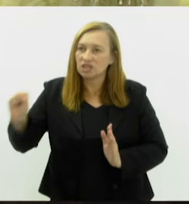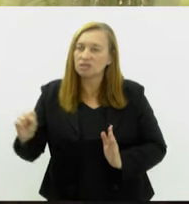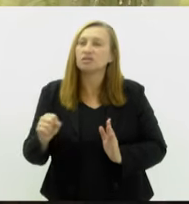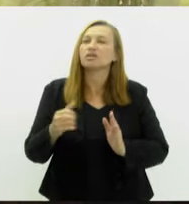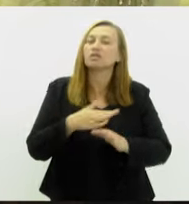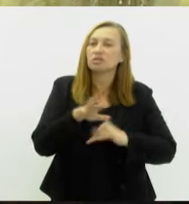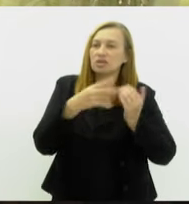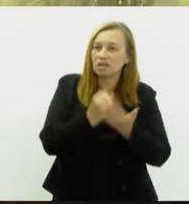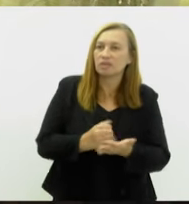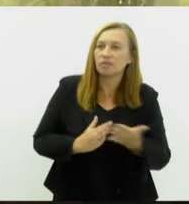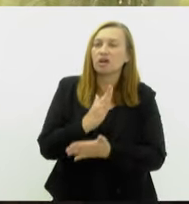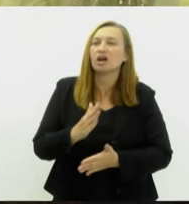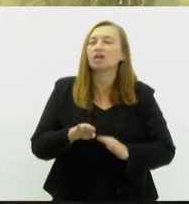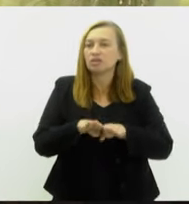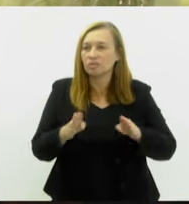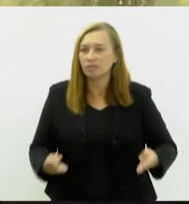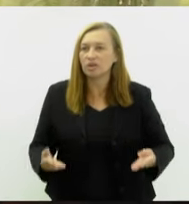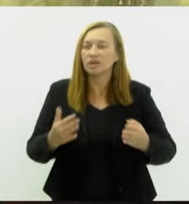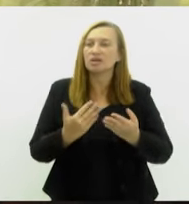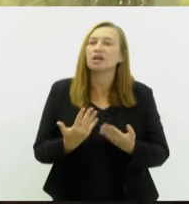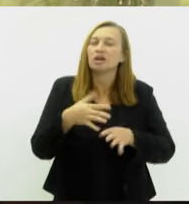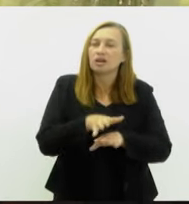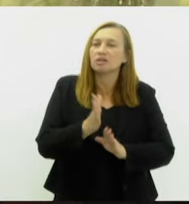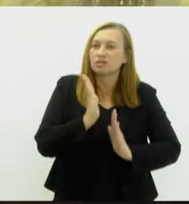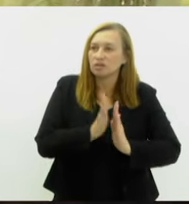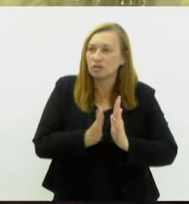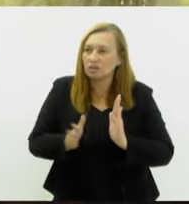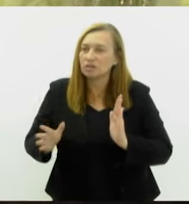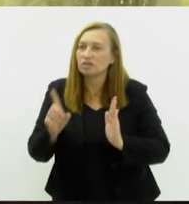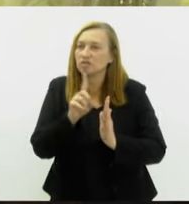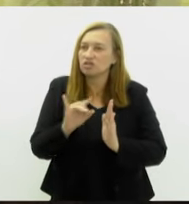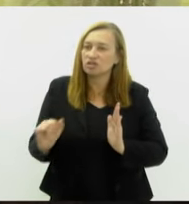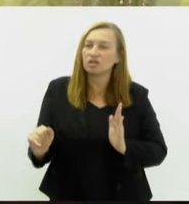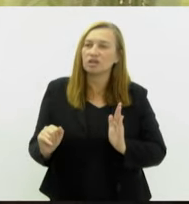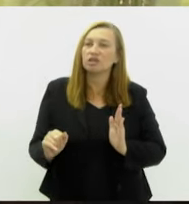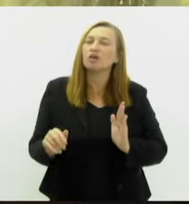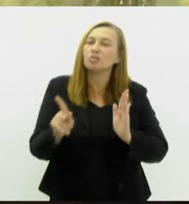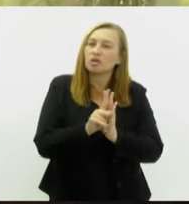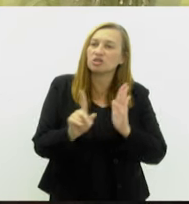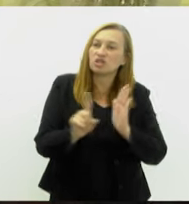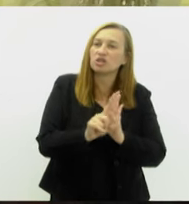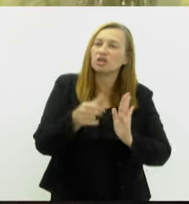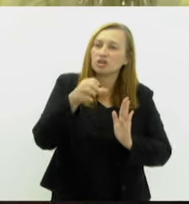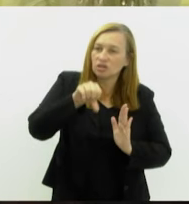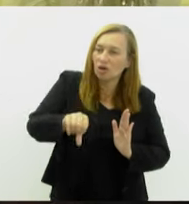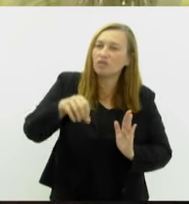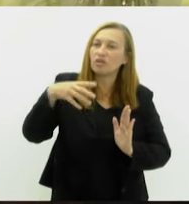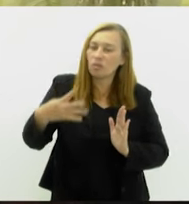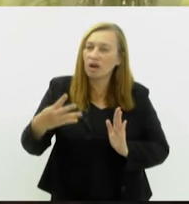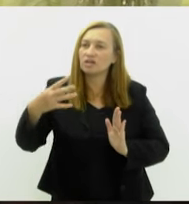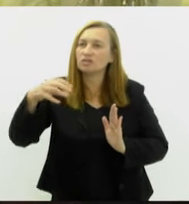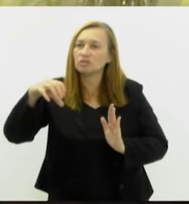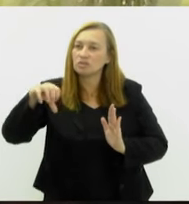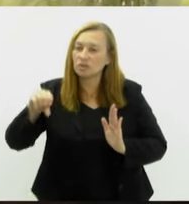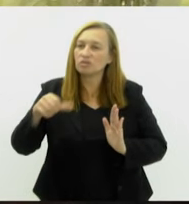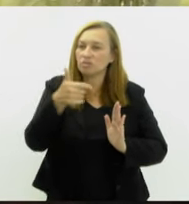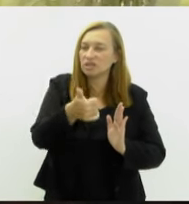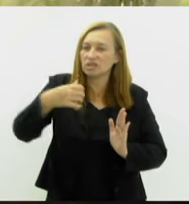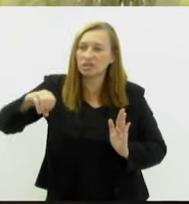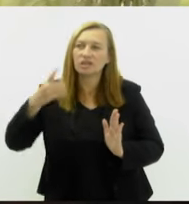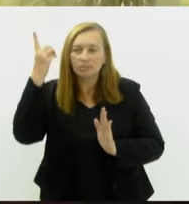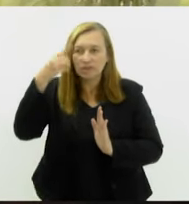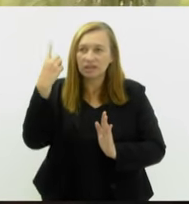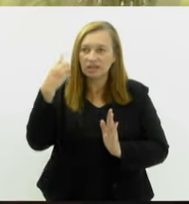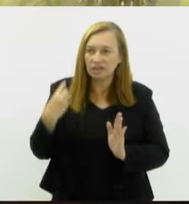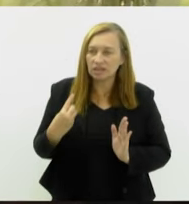estão aprovados. Há sobre a mesa requerimento de inclusão na ordem do dia do projeto de lei 948 de 2019, da deputada Dani